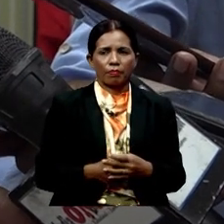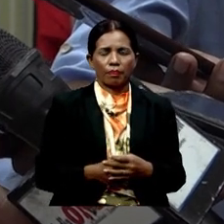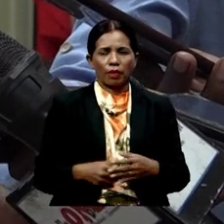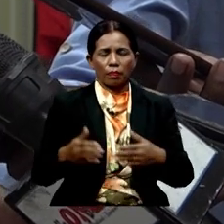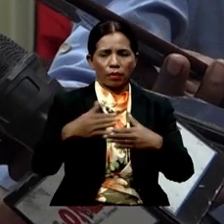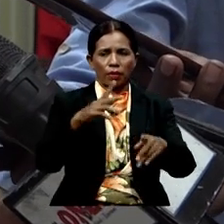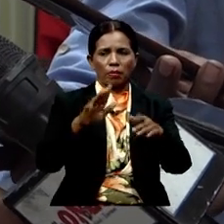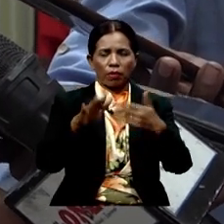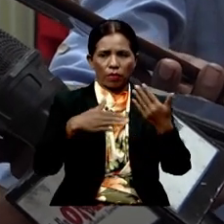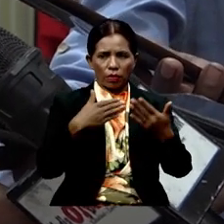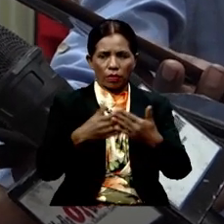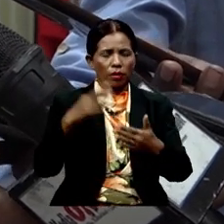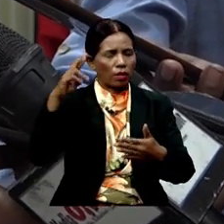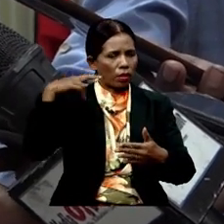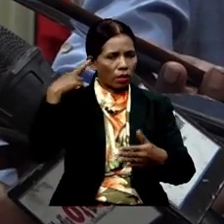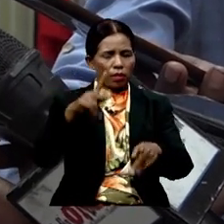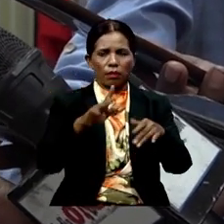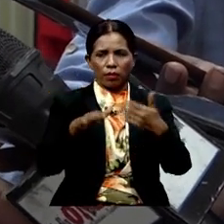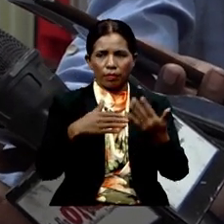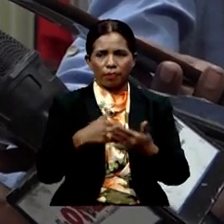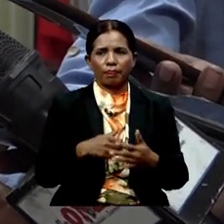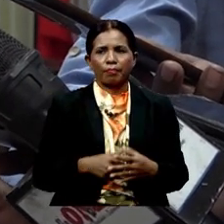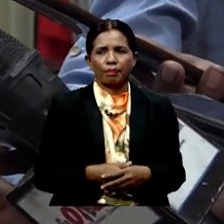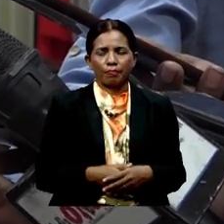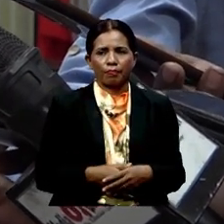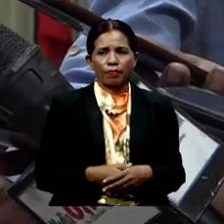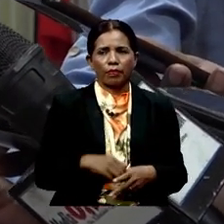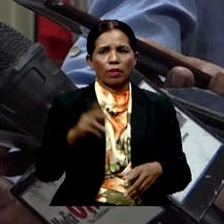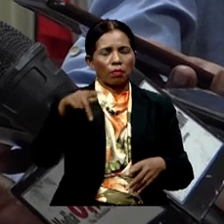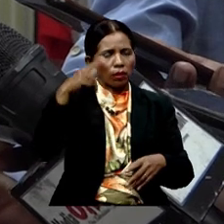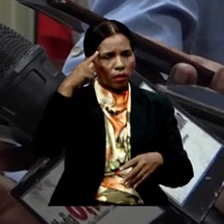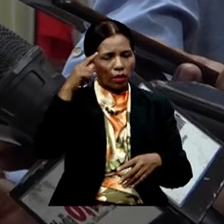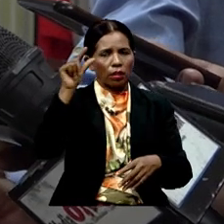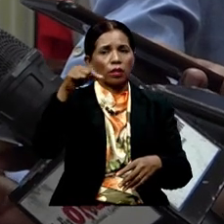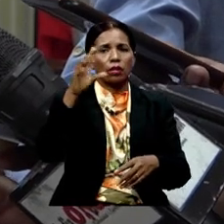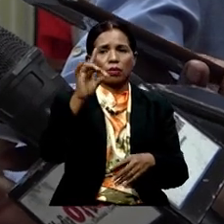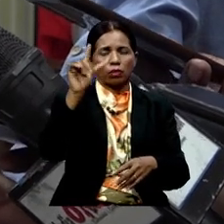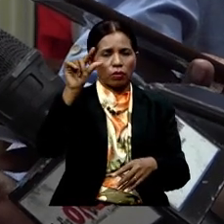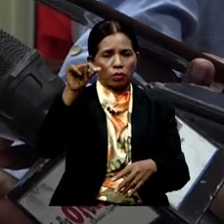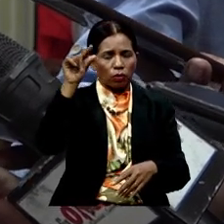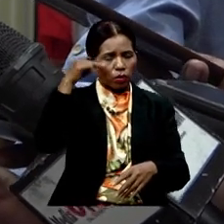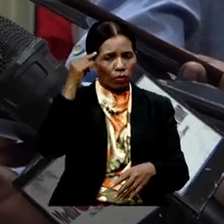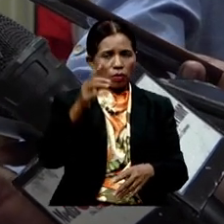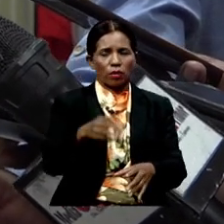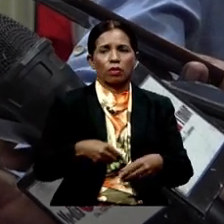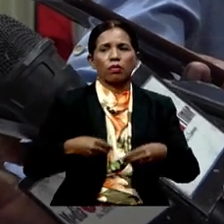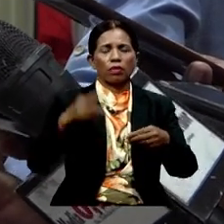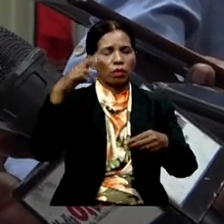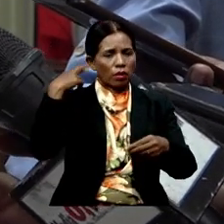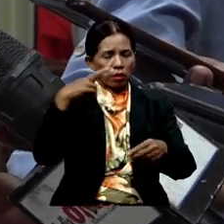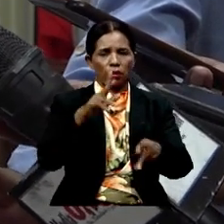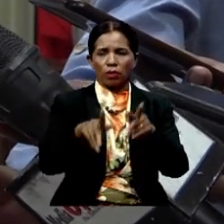basicamente comunidade, mas a rádio comunidade. E a política a nono governo nian, nia fortifica a rádio comunidade,